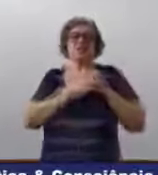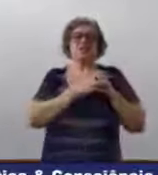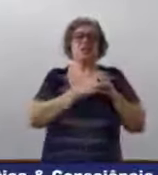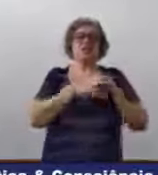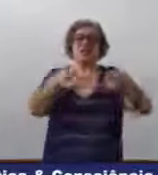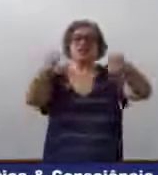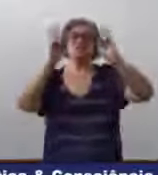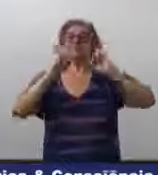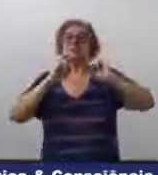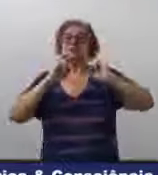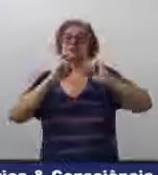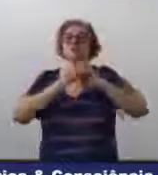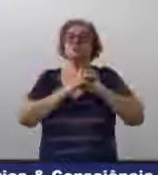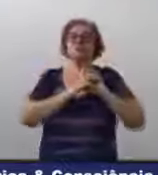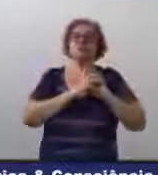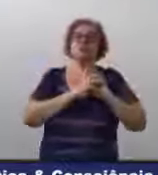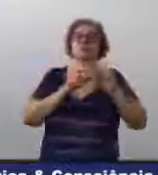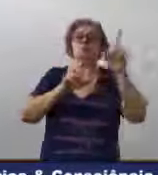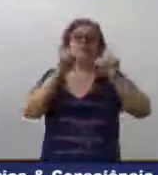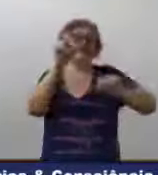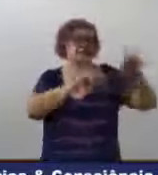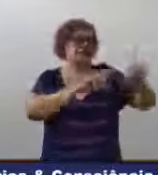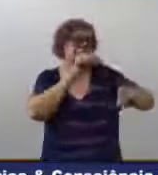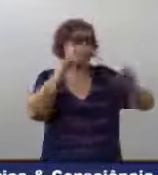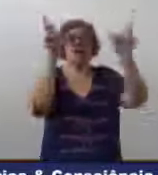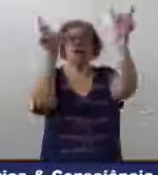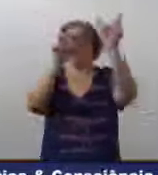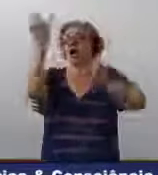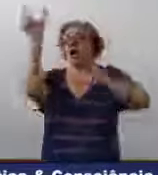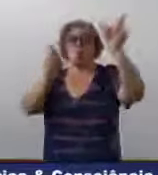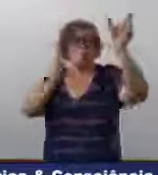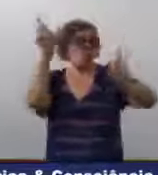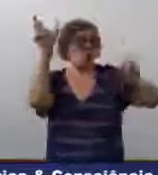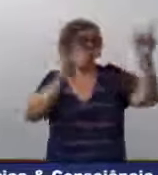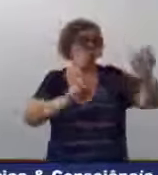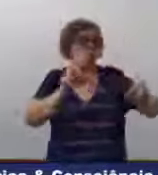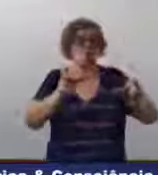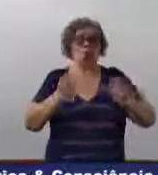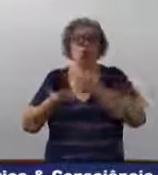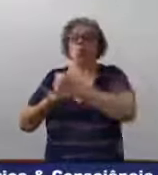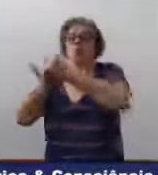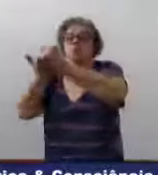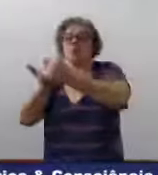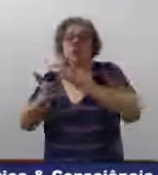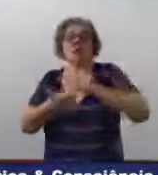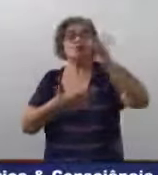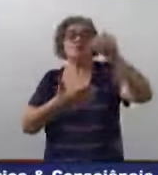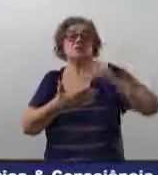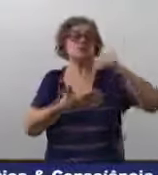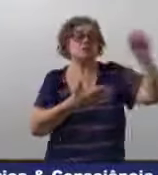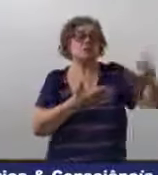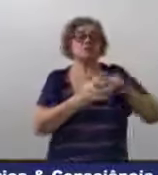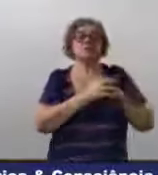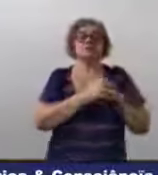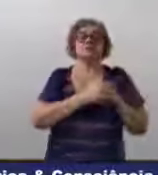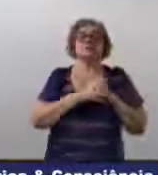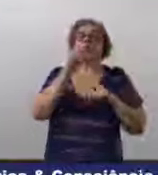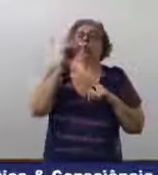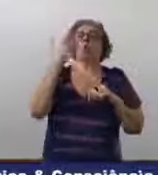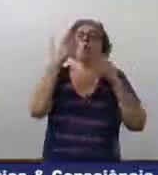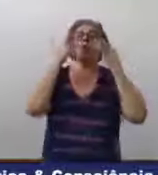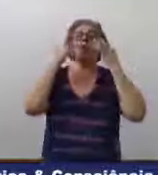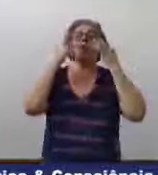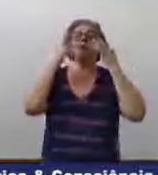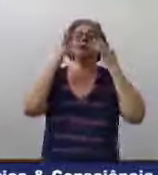tirou a noção de densidade dos corpos, viu que cada corpo, de acordo com a sua massa, desloca uma quantidade de líquido diferente. 1 quilo de